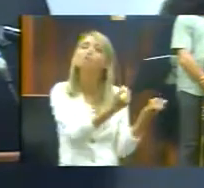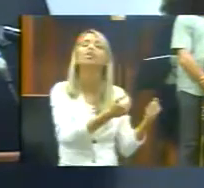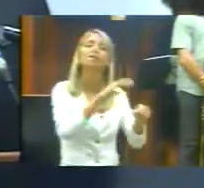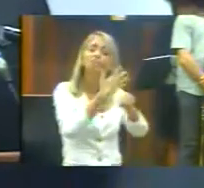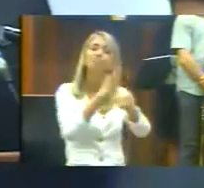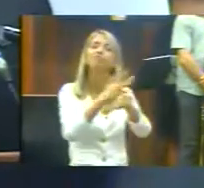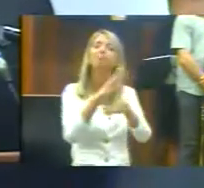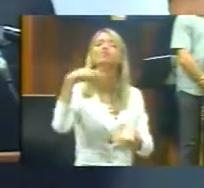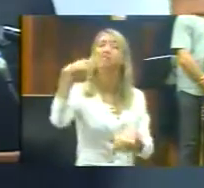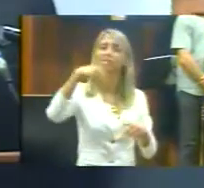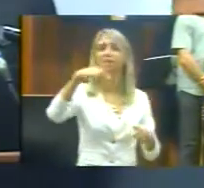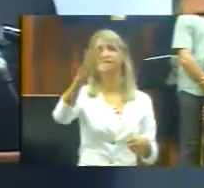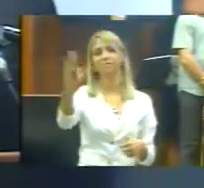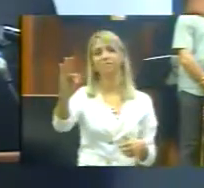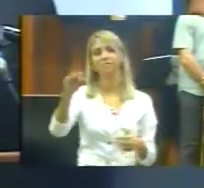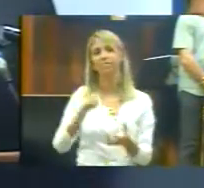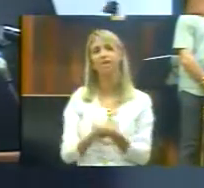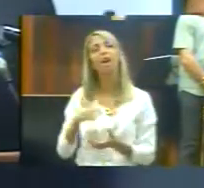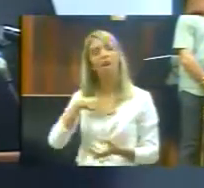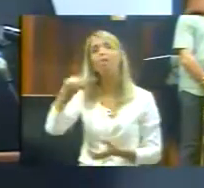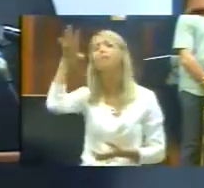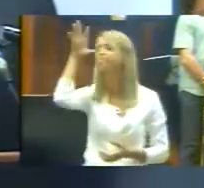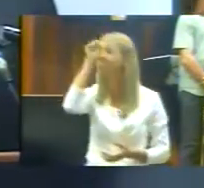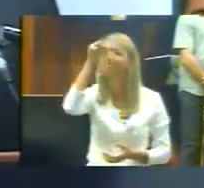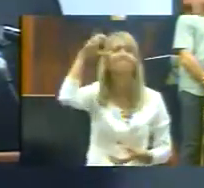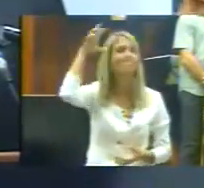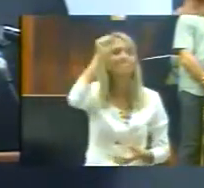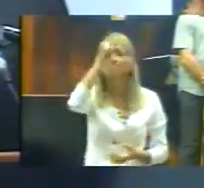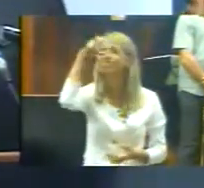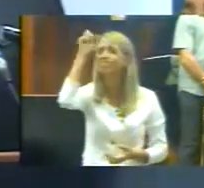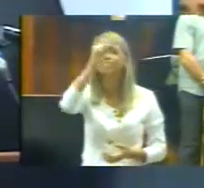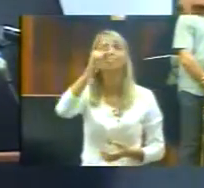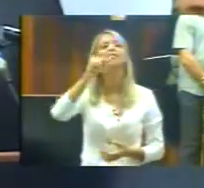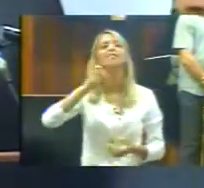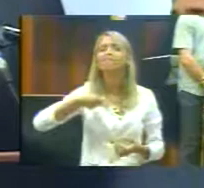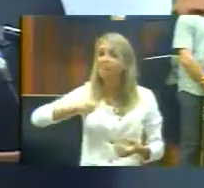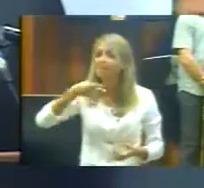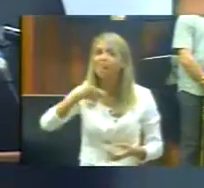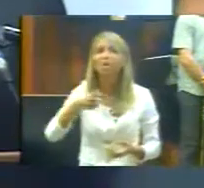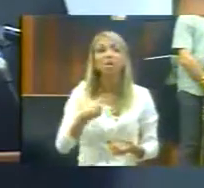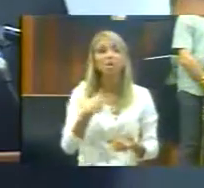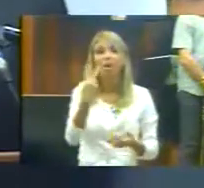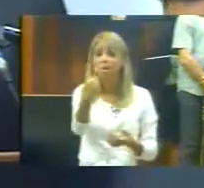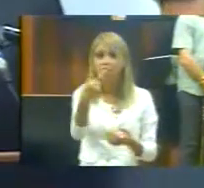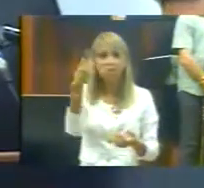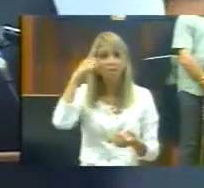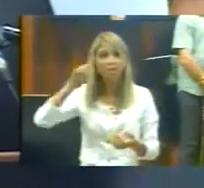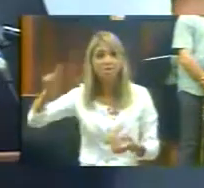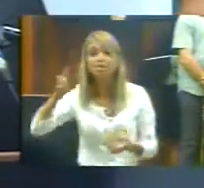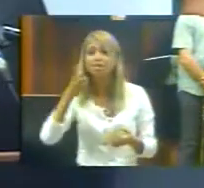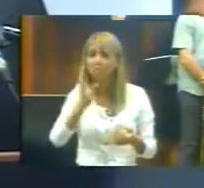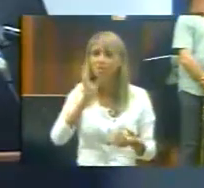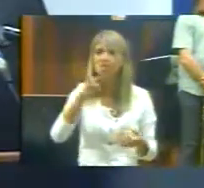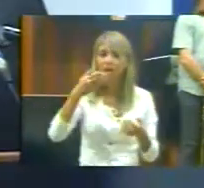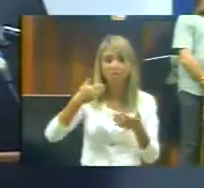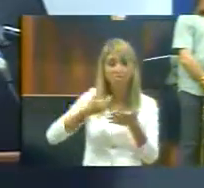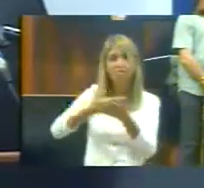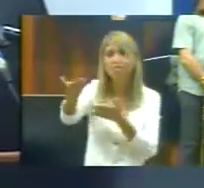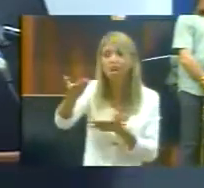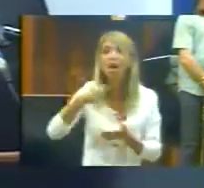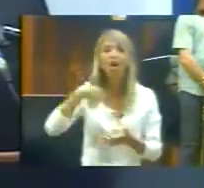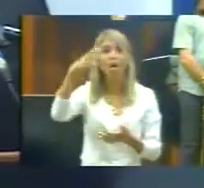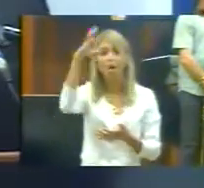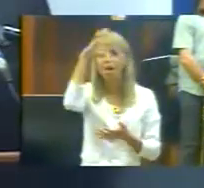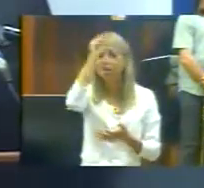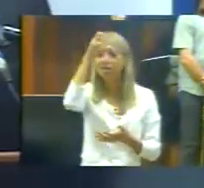Frio. Eu estou aprendendo muito, e isso passaram praticamente 2 semanas ainda, e eu só estou tomando posse hoje. Eu estou aprendendo muito sobre